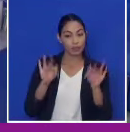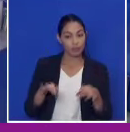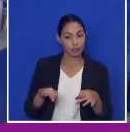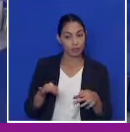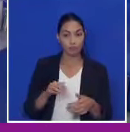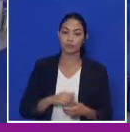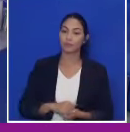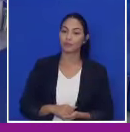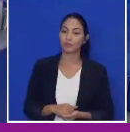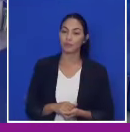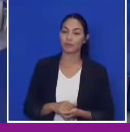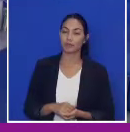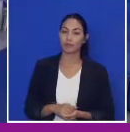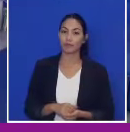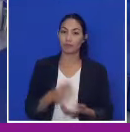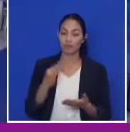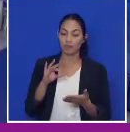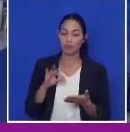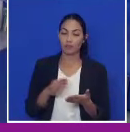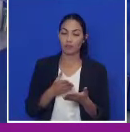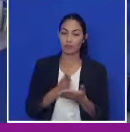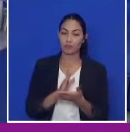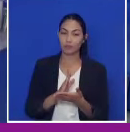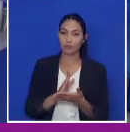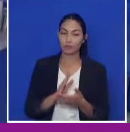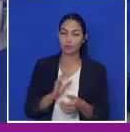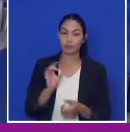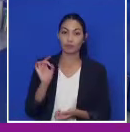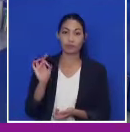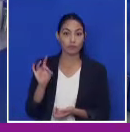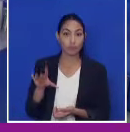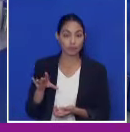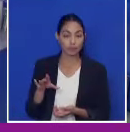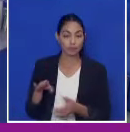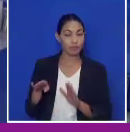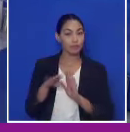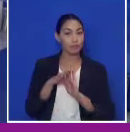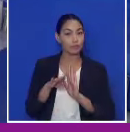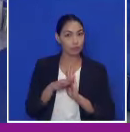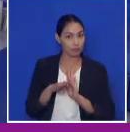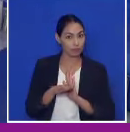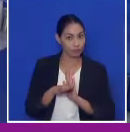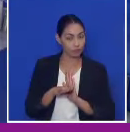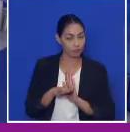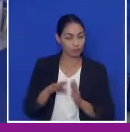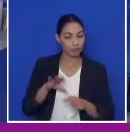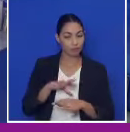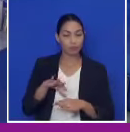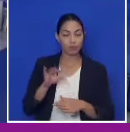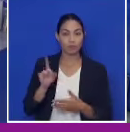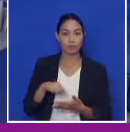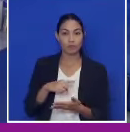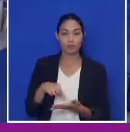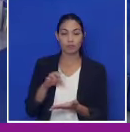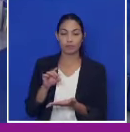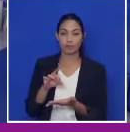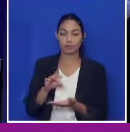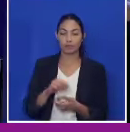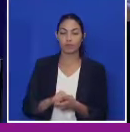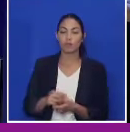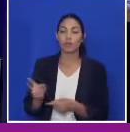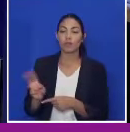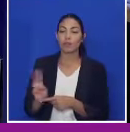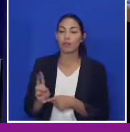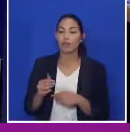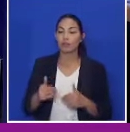ao fim do sorteio. Para conferir, validar cada procedimento deste sorteio da Loto Fácil, contamos